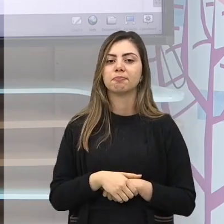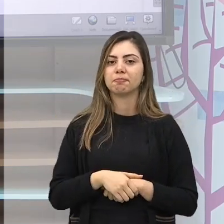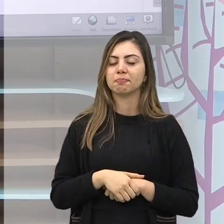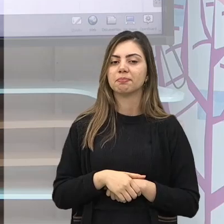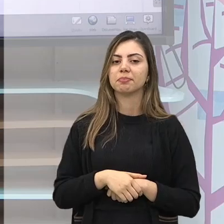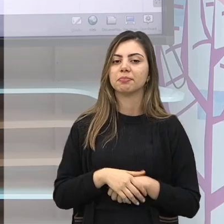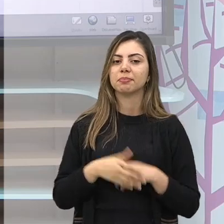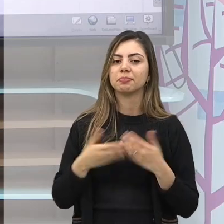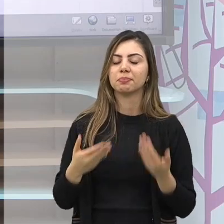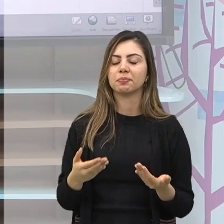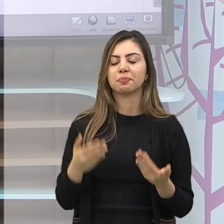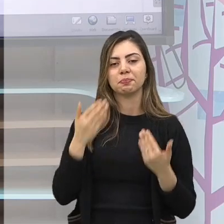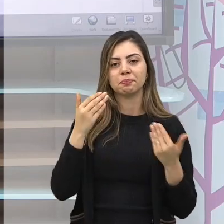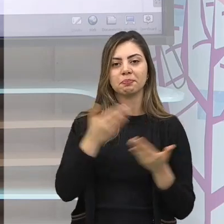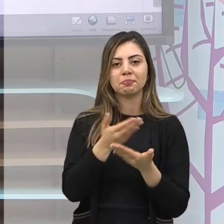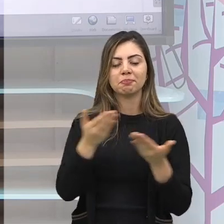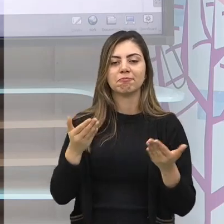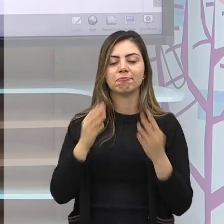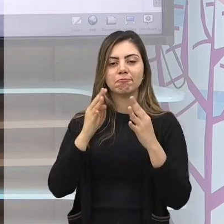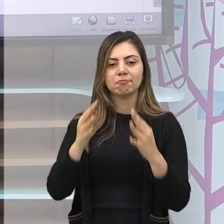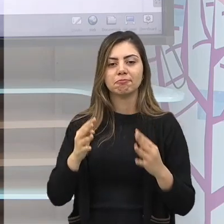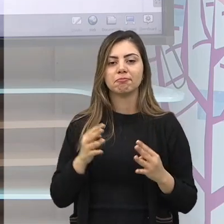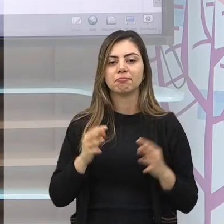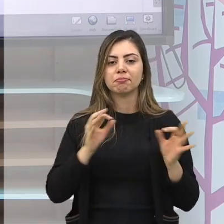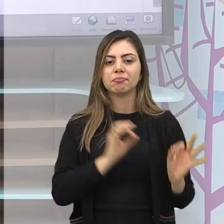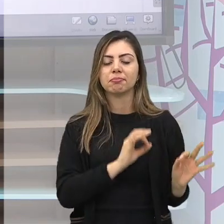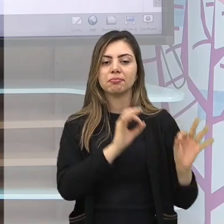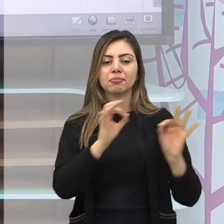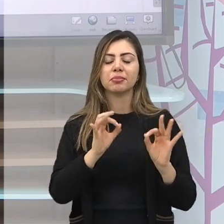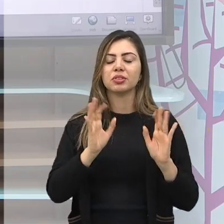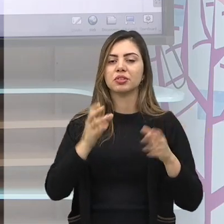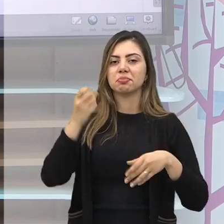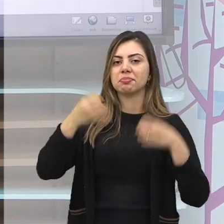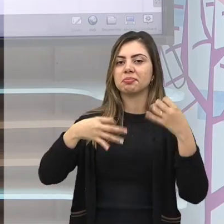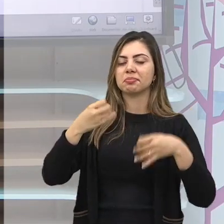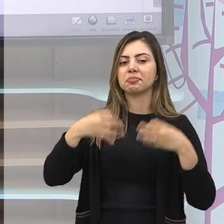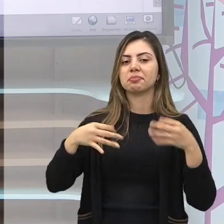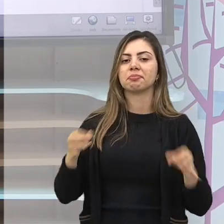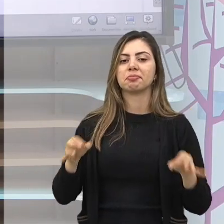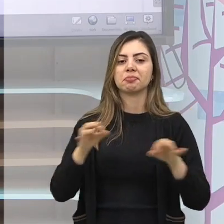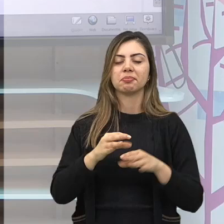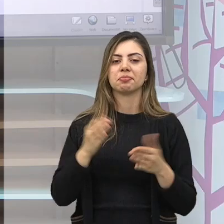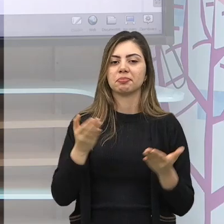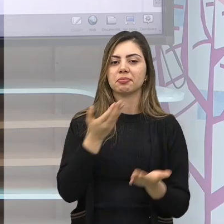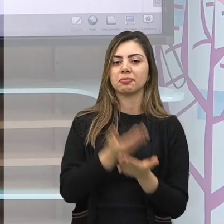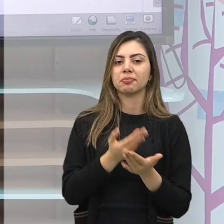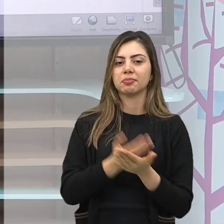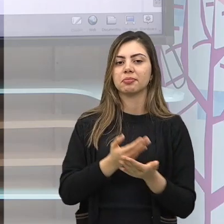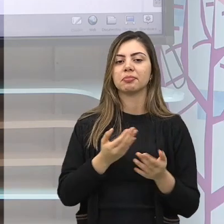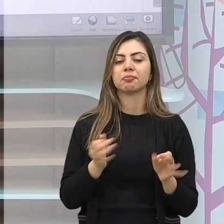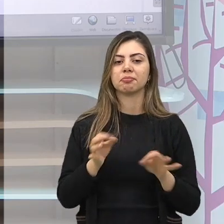Perfeito? Muito obrigado pela atenção. Como não há mais nada a ser explicado, eu vou encerrando a nossa aula por